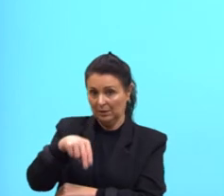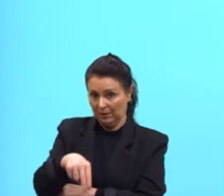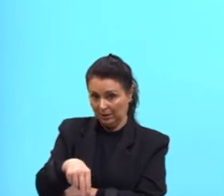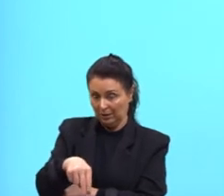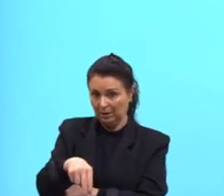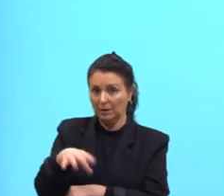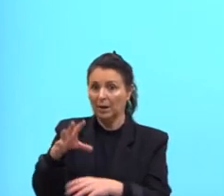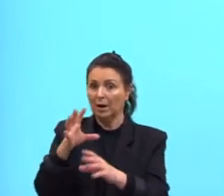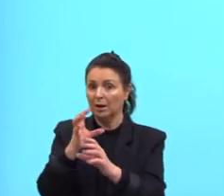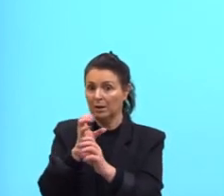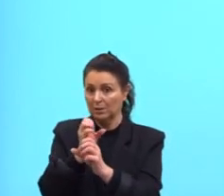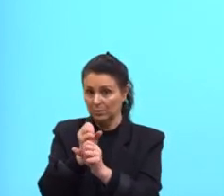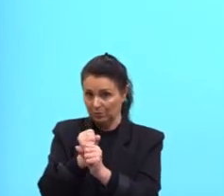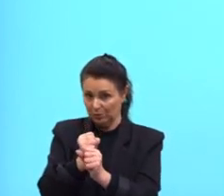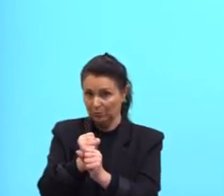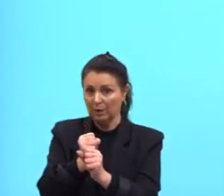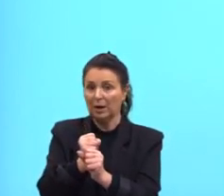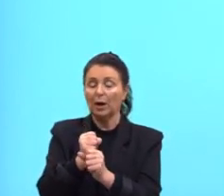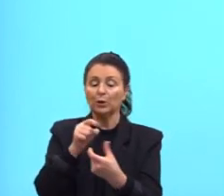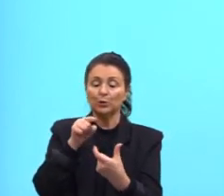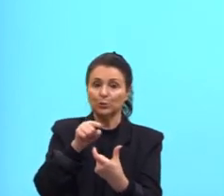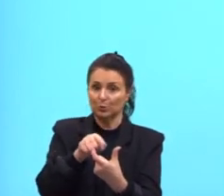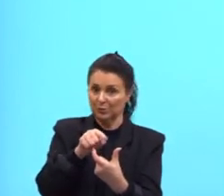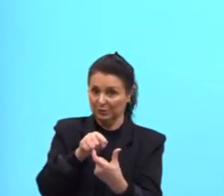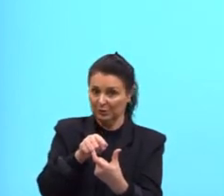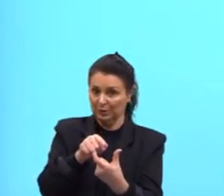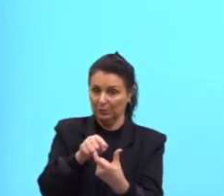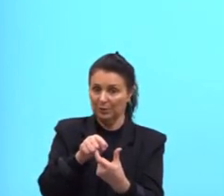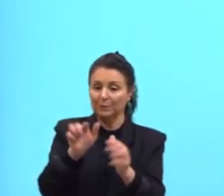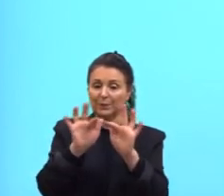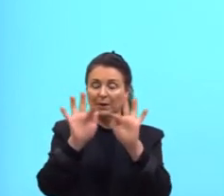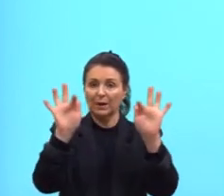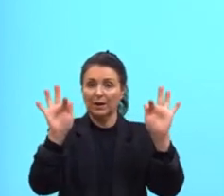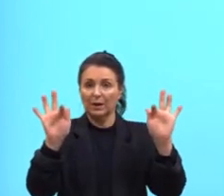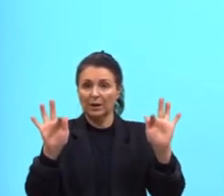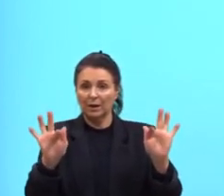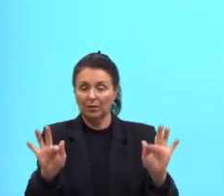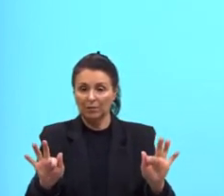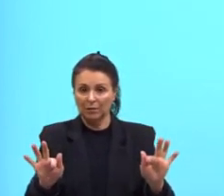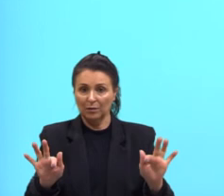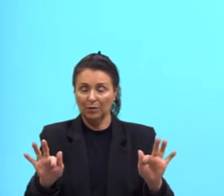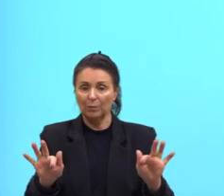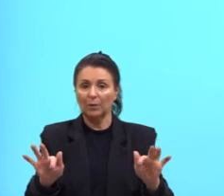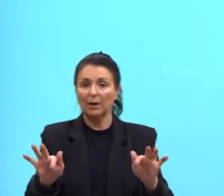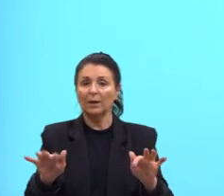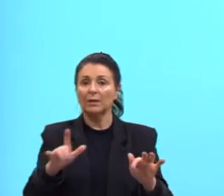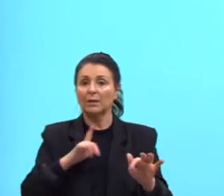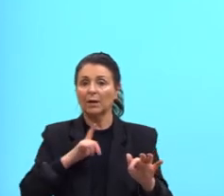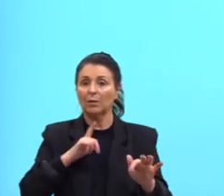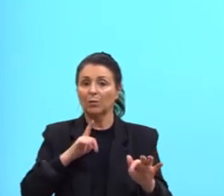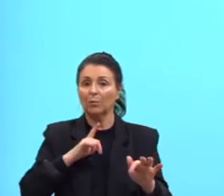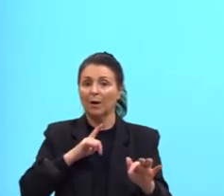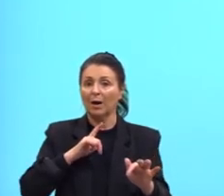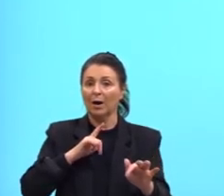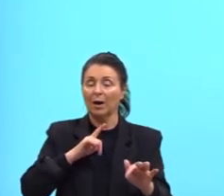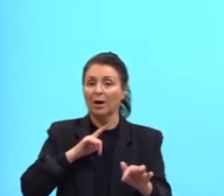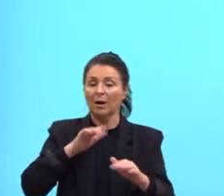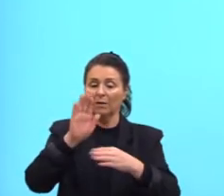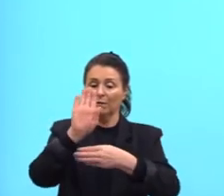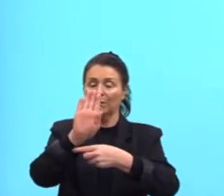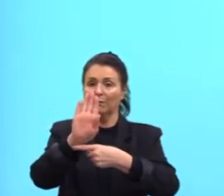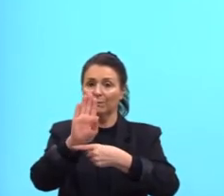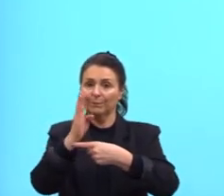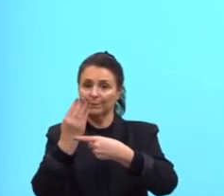sendo a soma dos n termos de uma PG a fórmula é dado Então por uma razão né uma forma ele